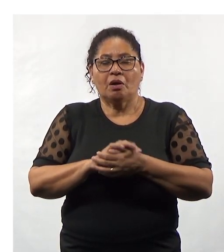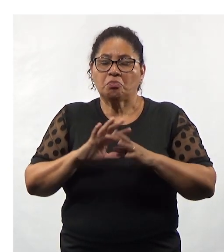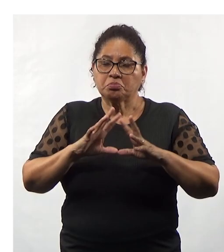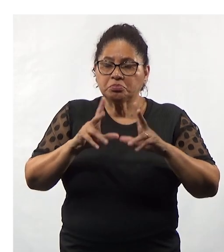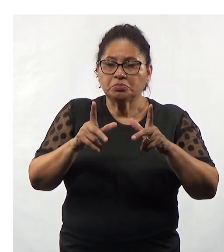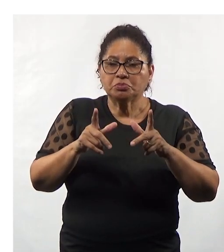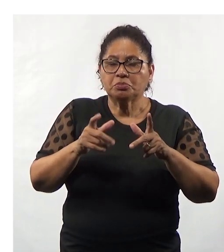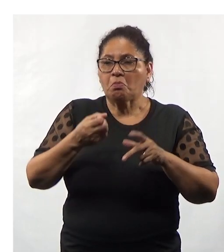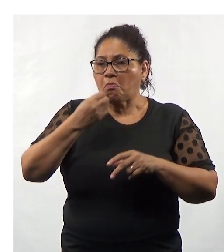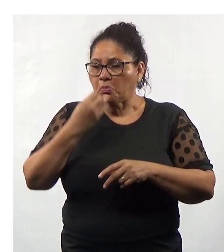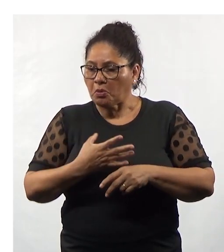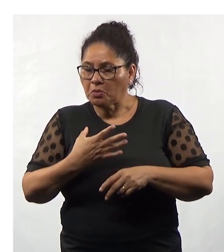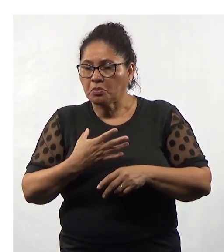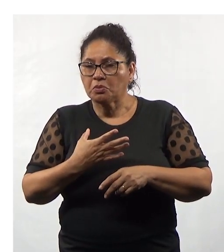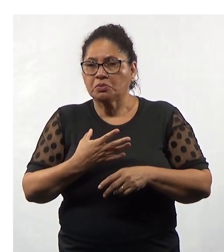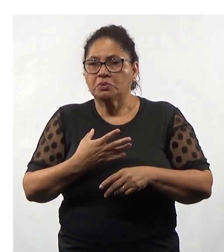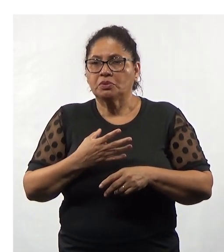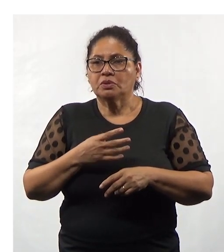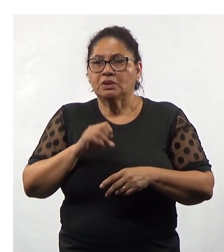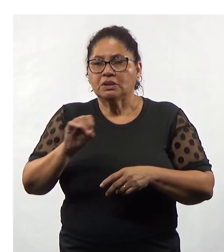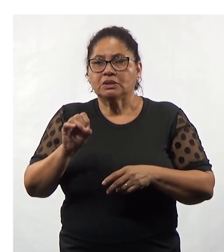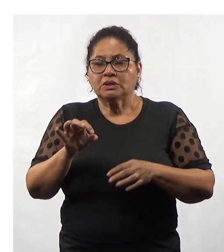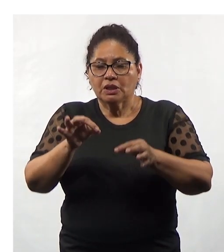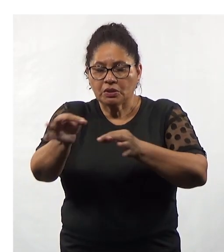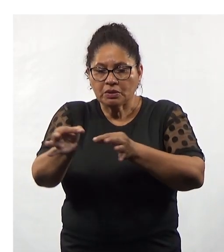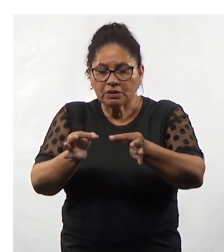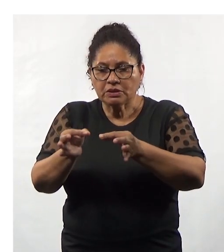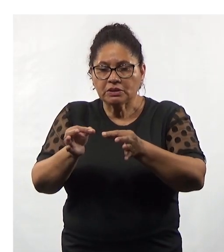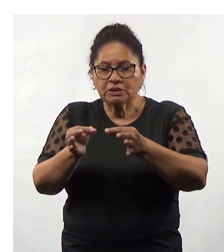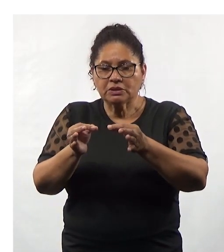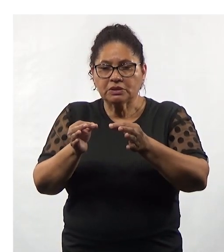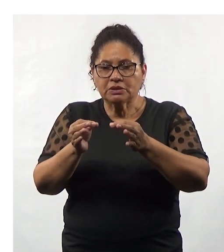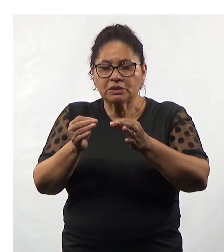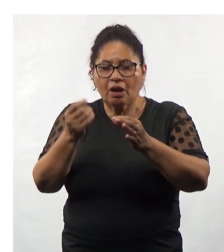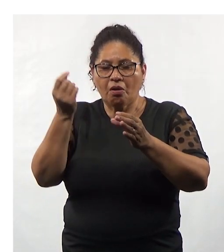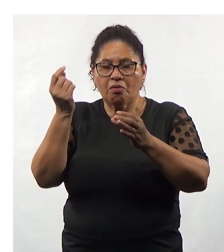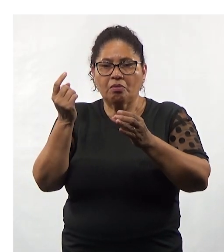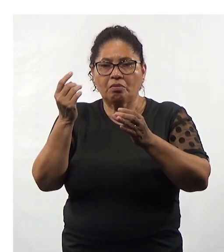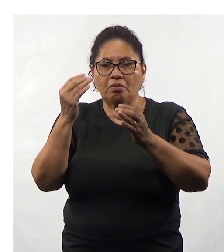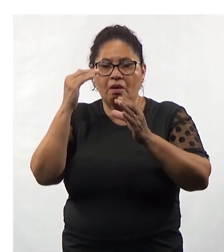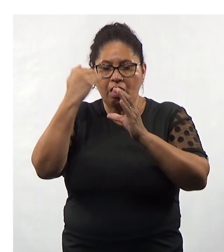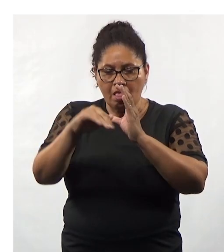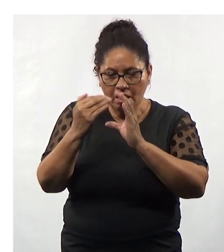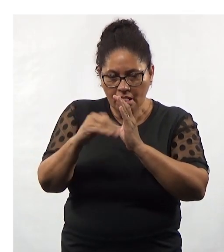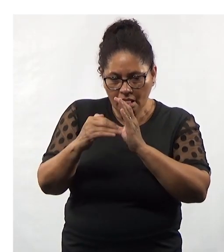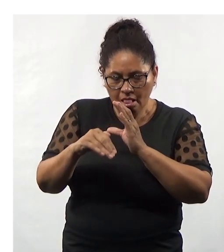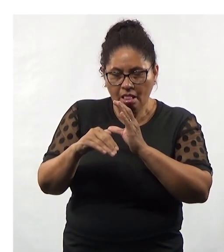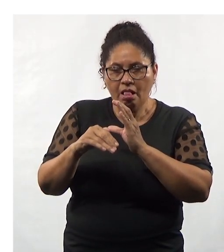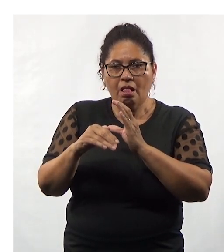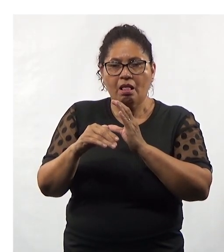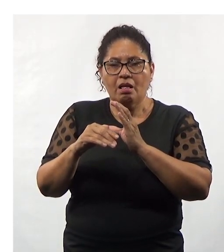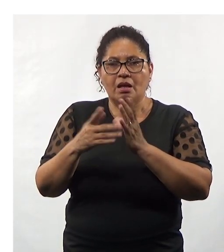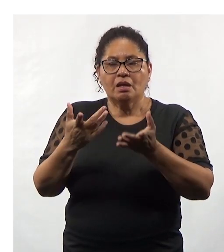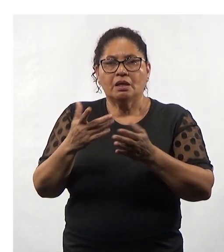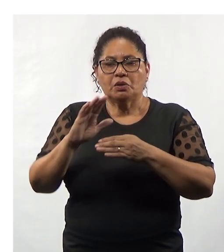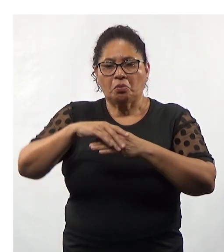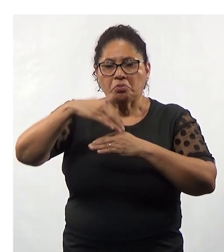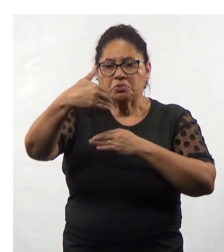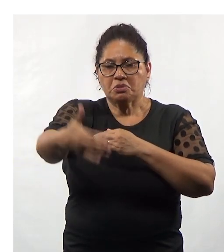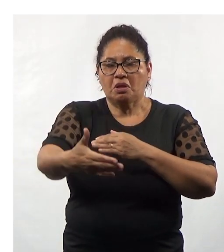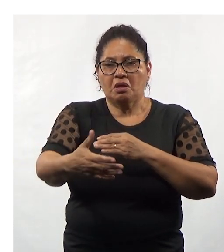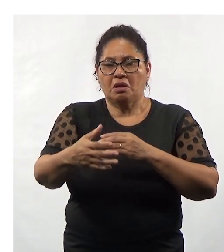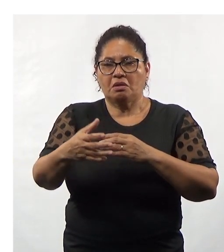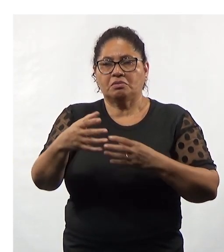muito bem determinado se ele é uma elaboração interna ou externa, é uma proposição que vem de